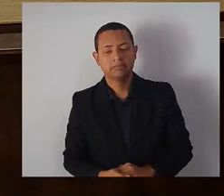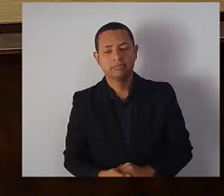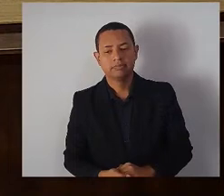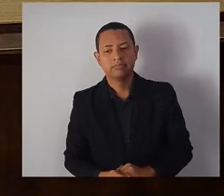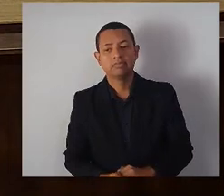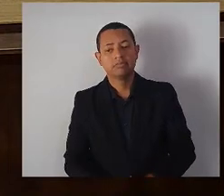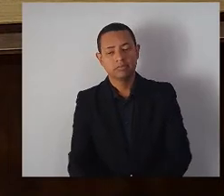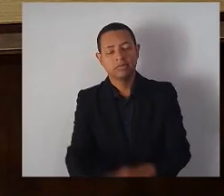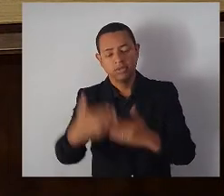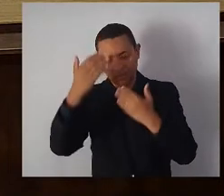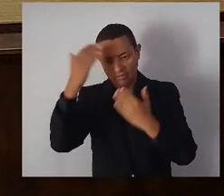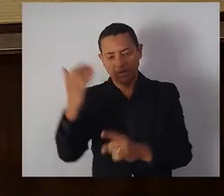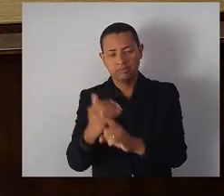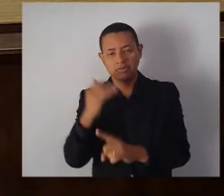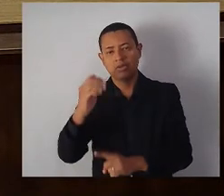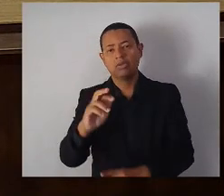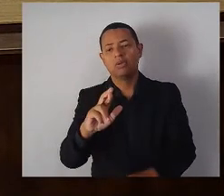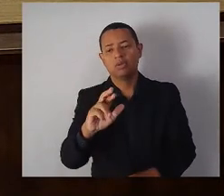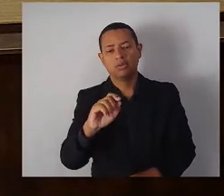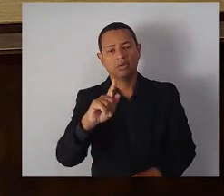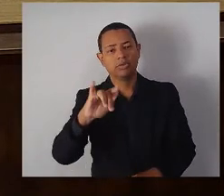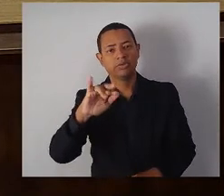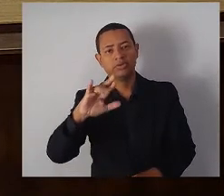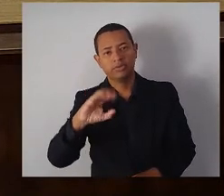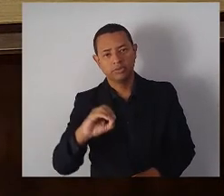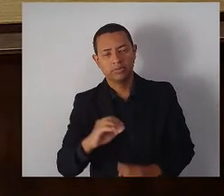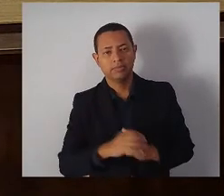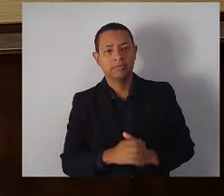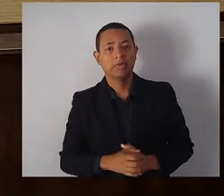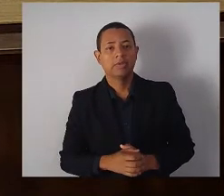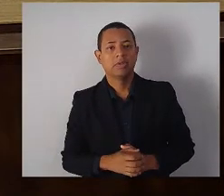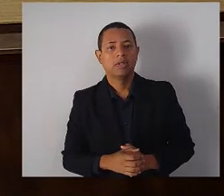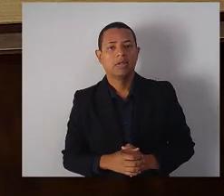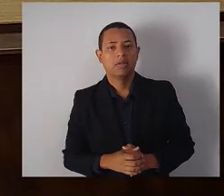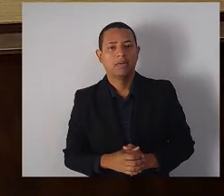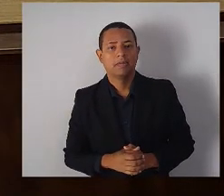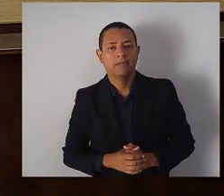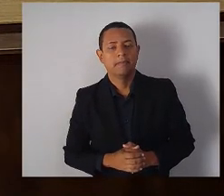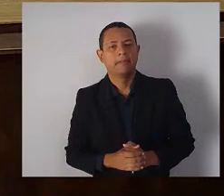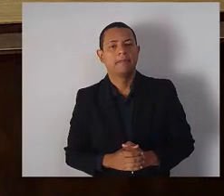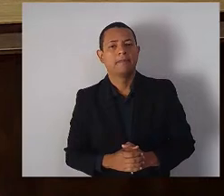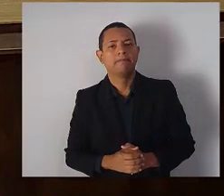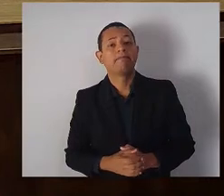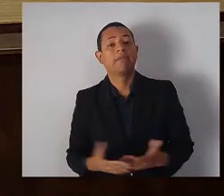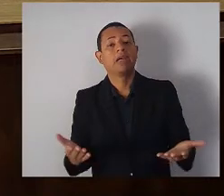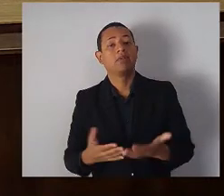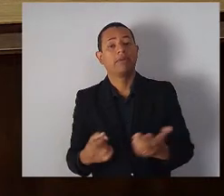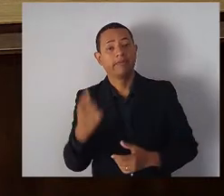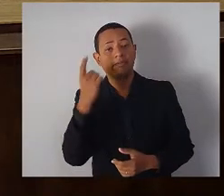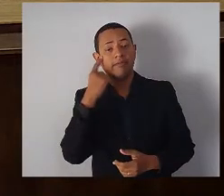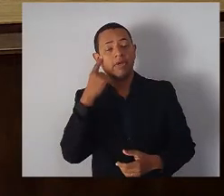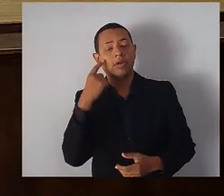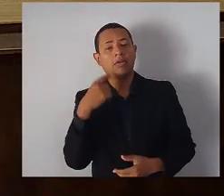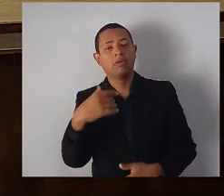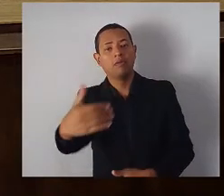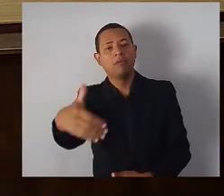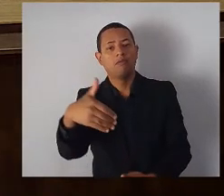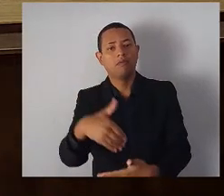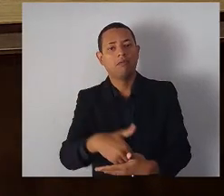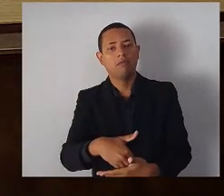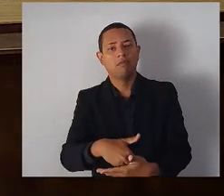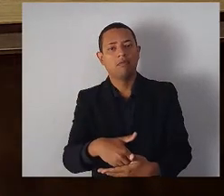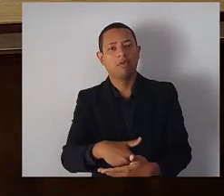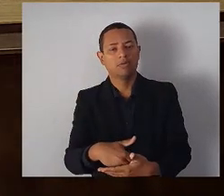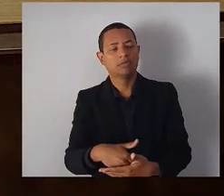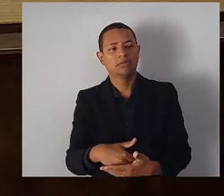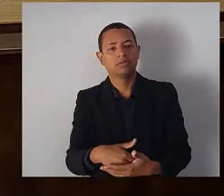obrigado. Agora, nós vamos colher o voto. Já foram colhidos praticamente